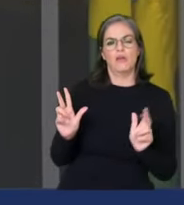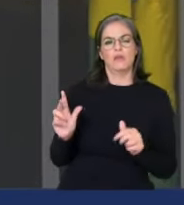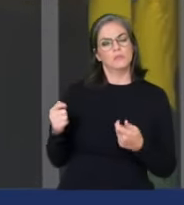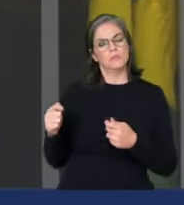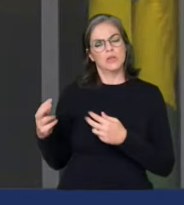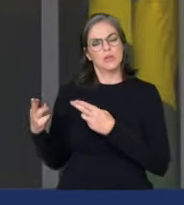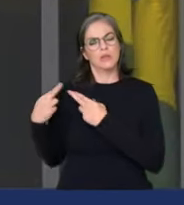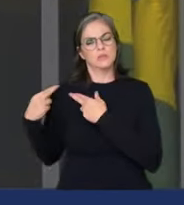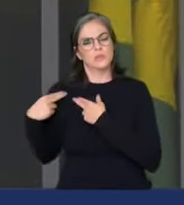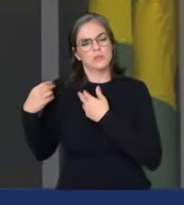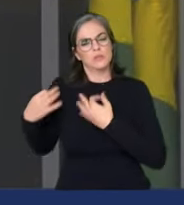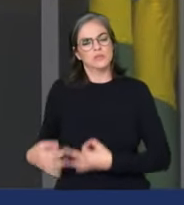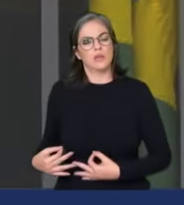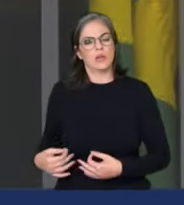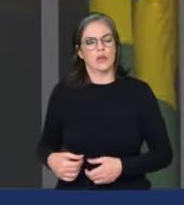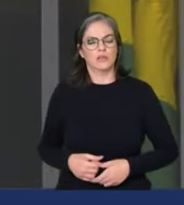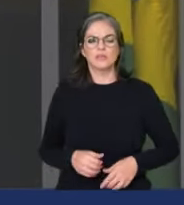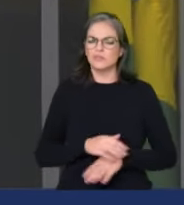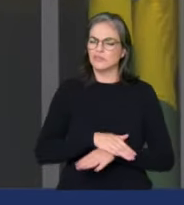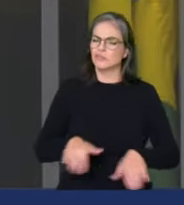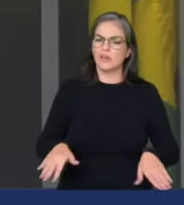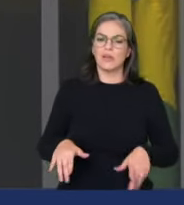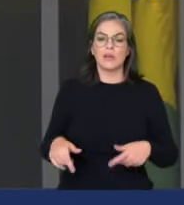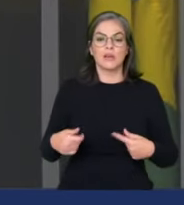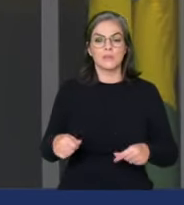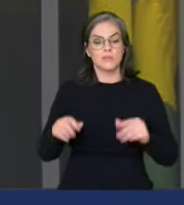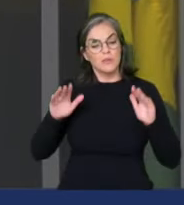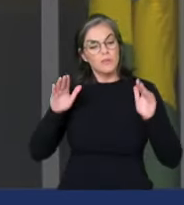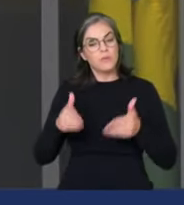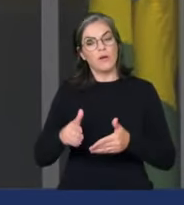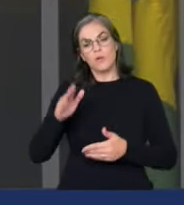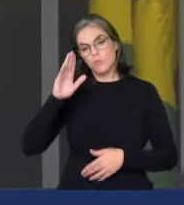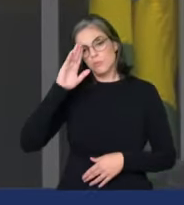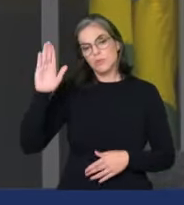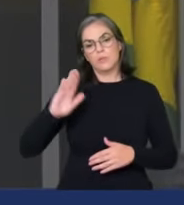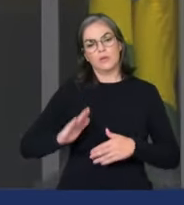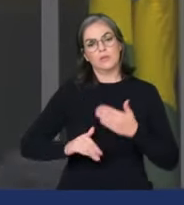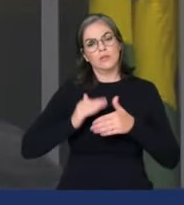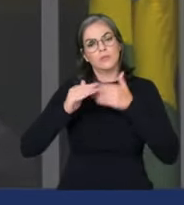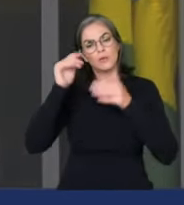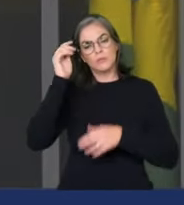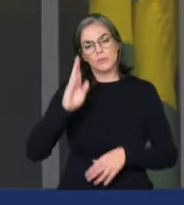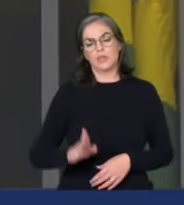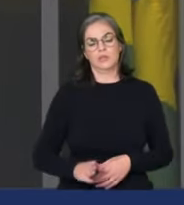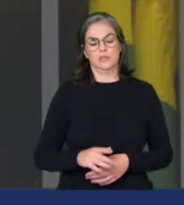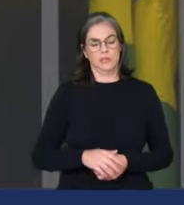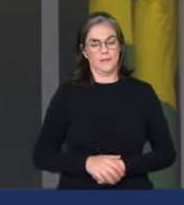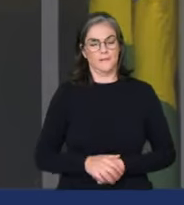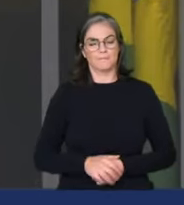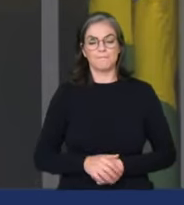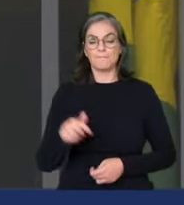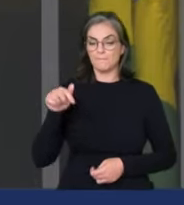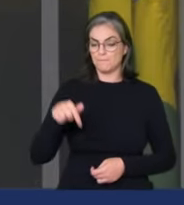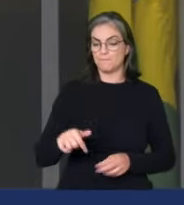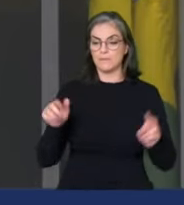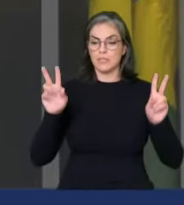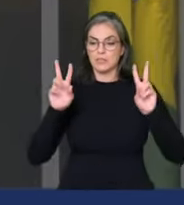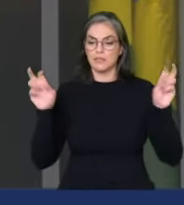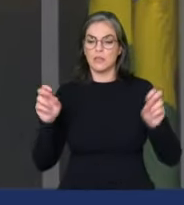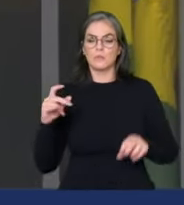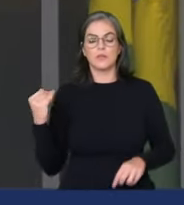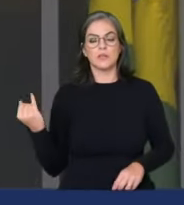os temas centrais do nosso desenvolvimento. E esse tema aqui hoje é um tema crucial para as